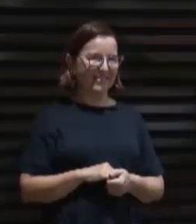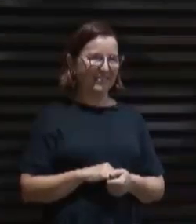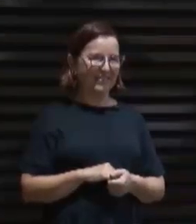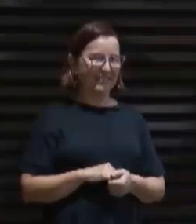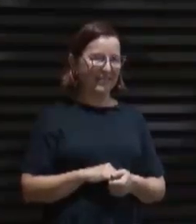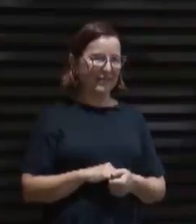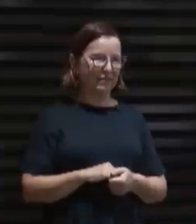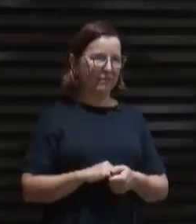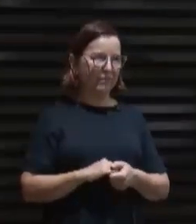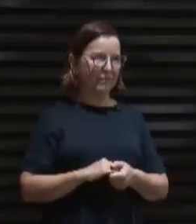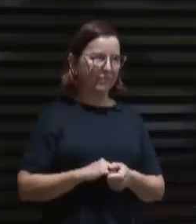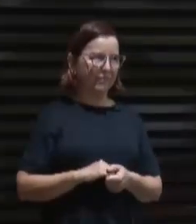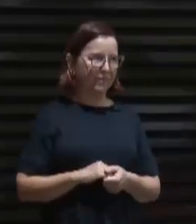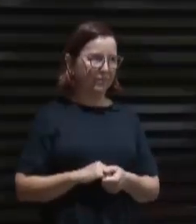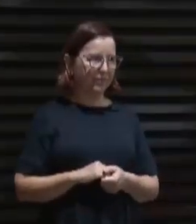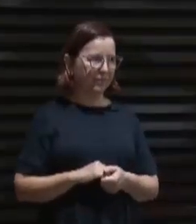Simão